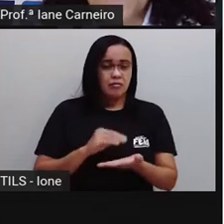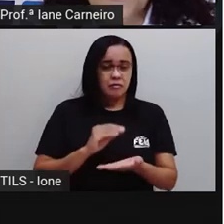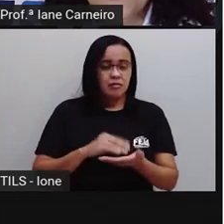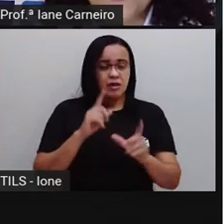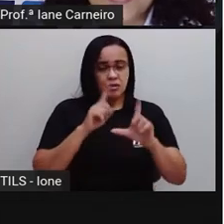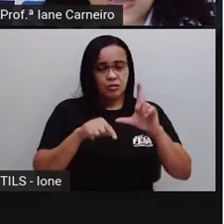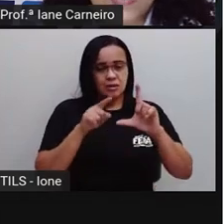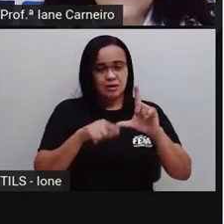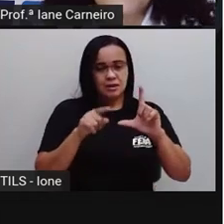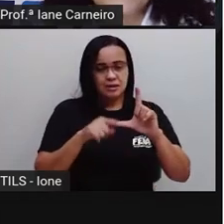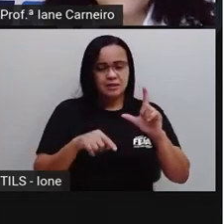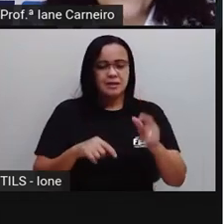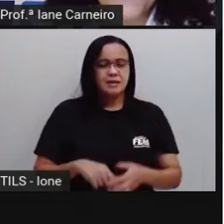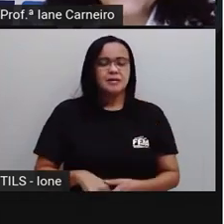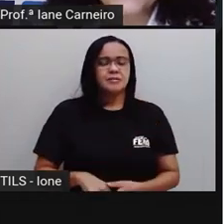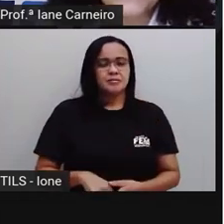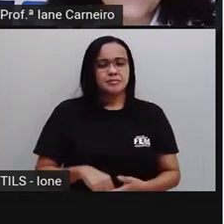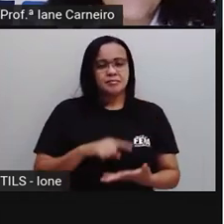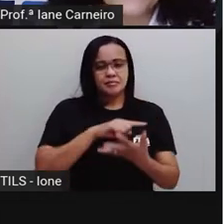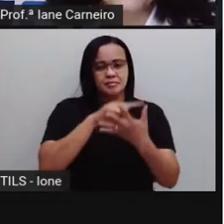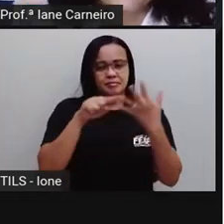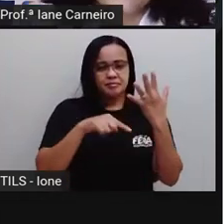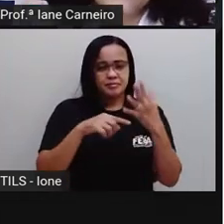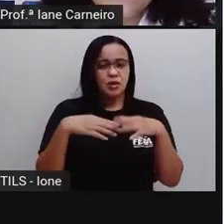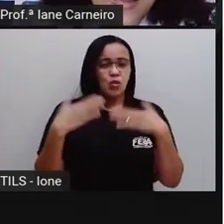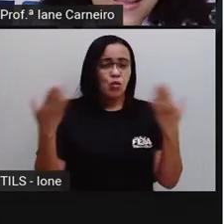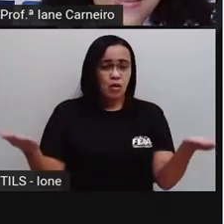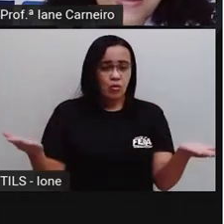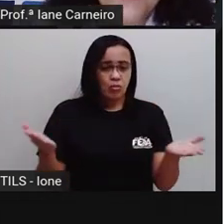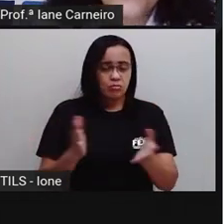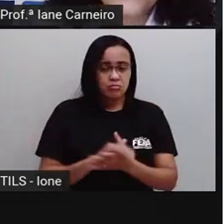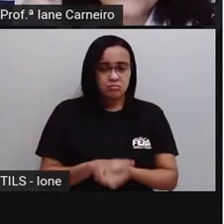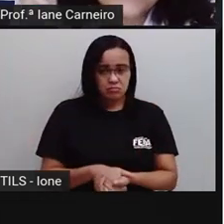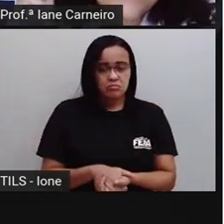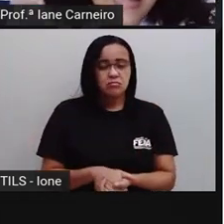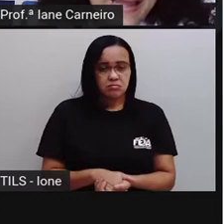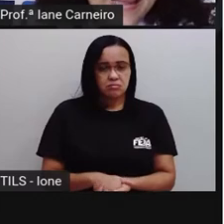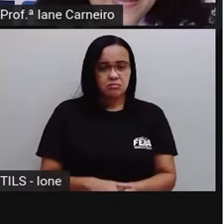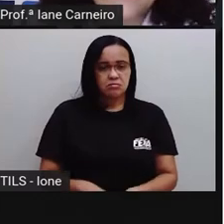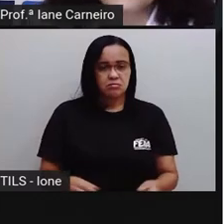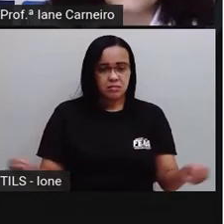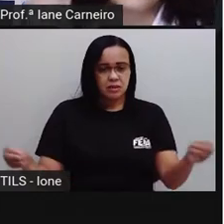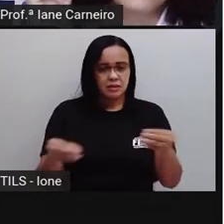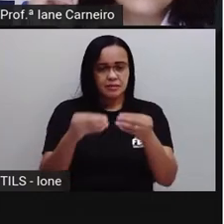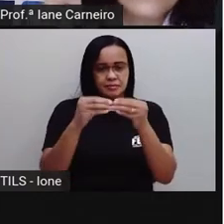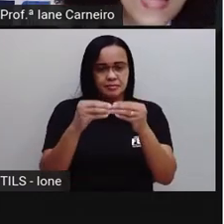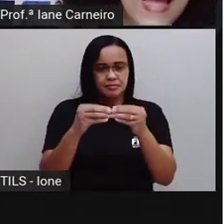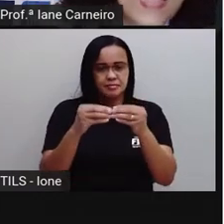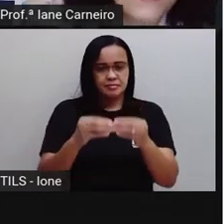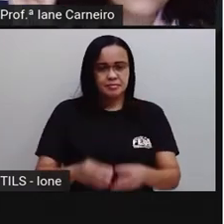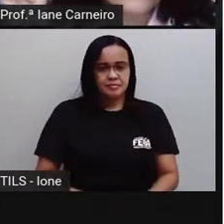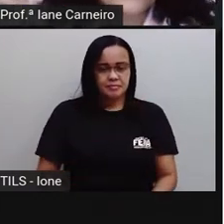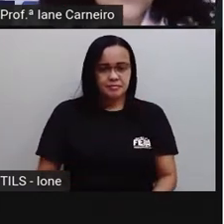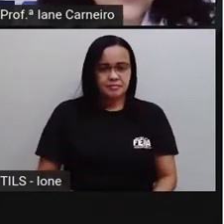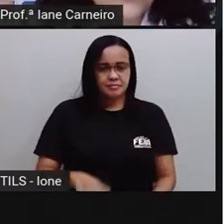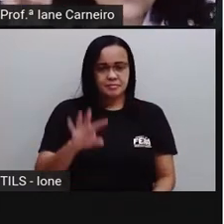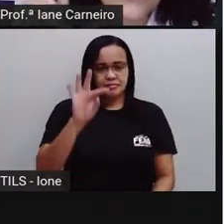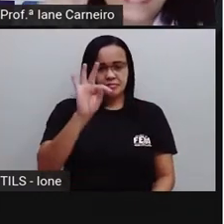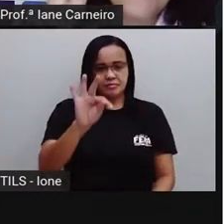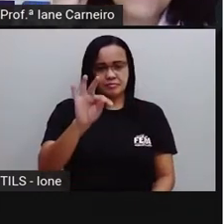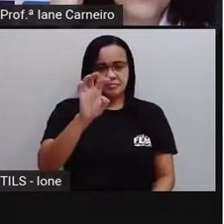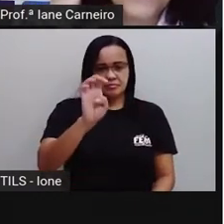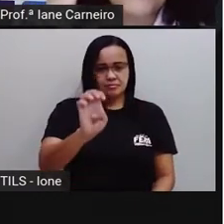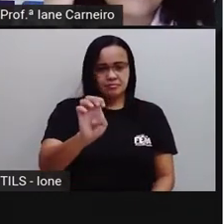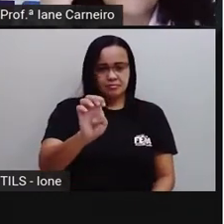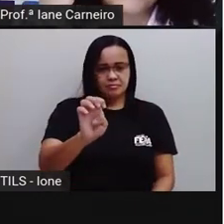vogal aqui depois do ter para formar sílaba de tá bom pé né pé tesoura